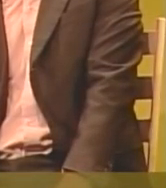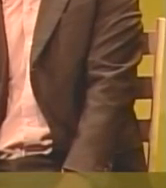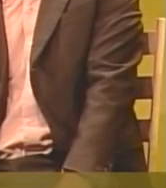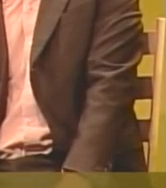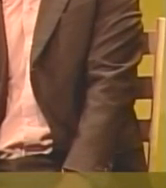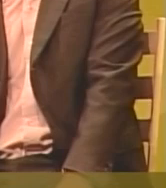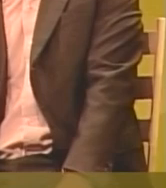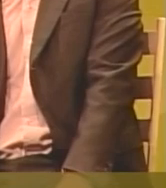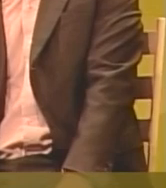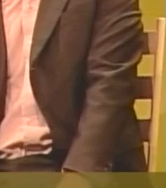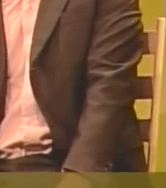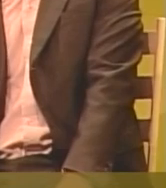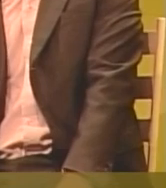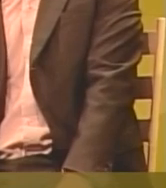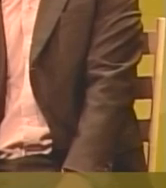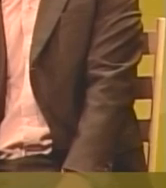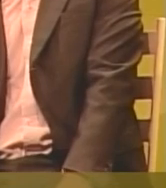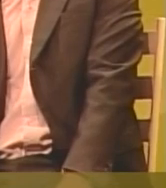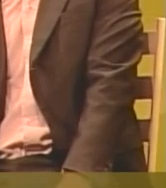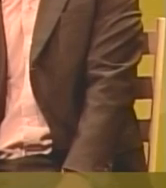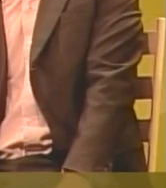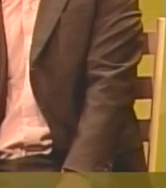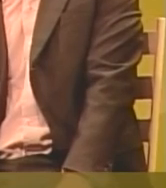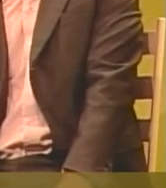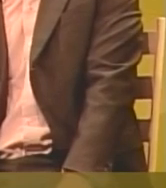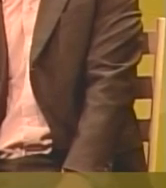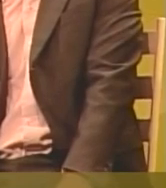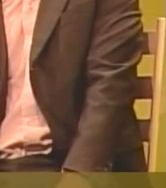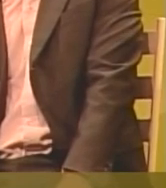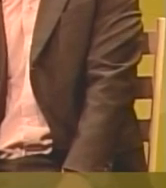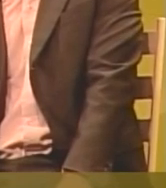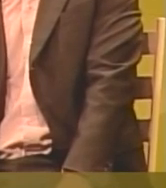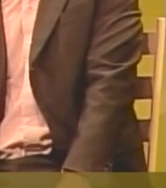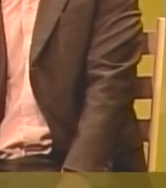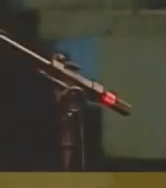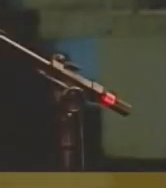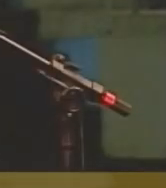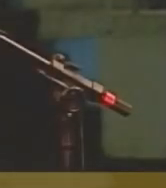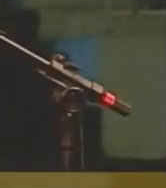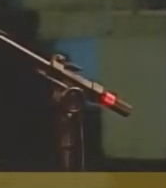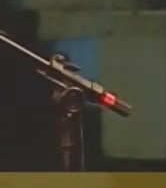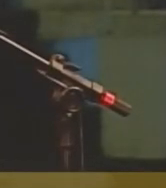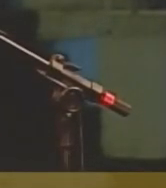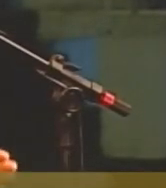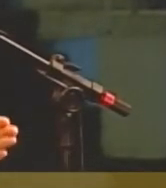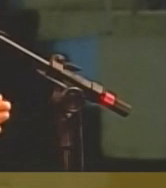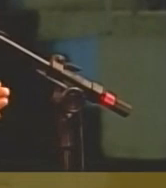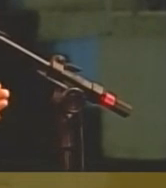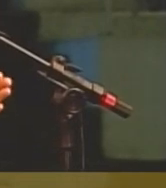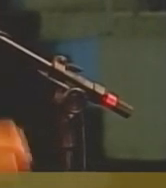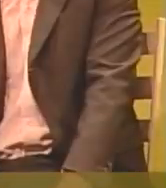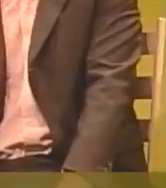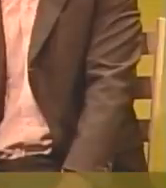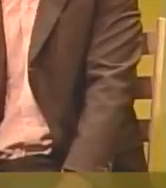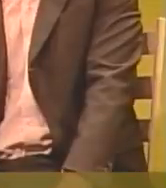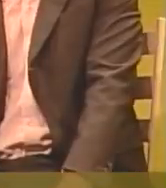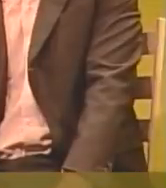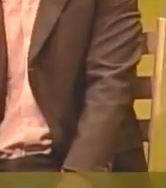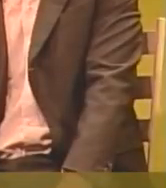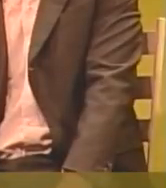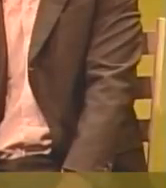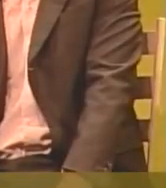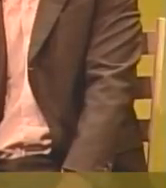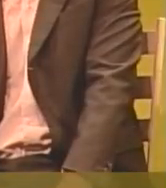renda, mantendo o direito dos trabalhadores. Por isso, presidenta Dilma, seja mais uma vez bem-vinda